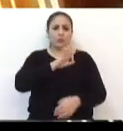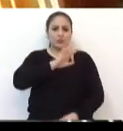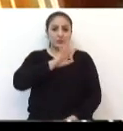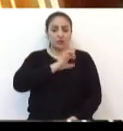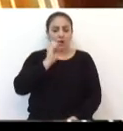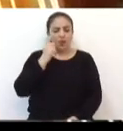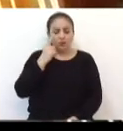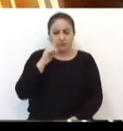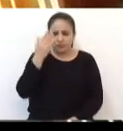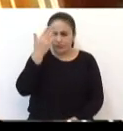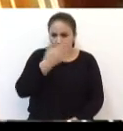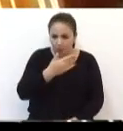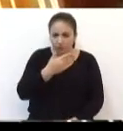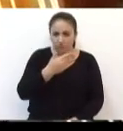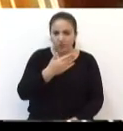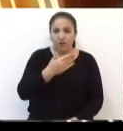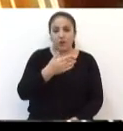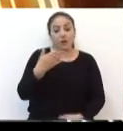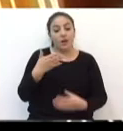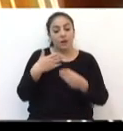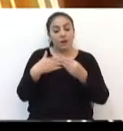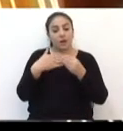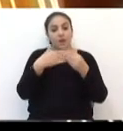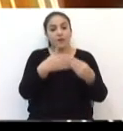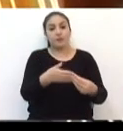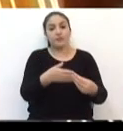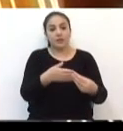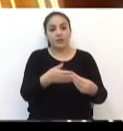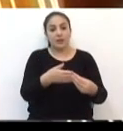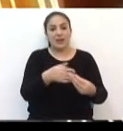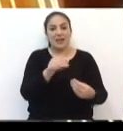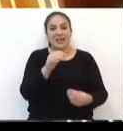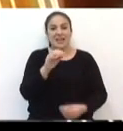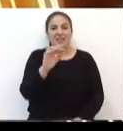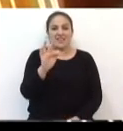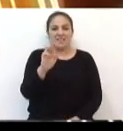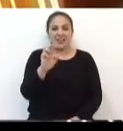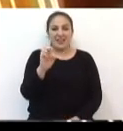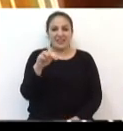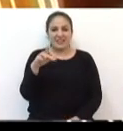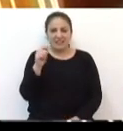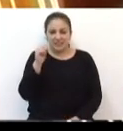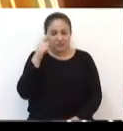auto de prisão em flagrante, vai encaminhar esse auto de prisão em flagrante e o